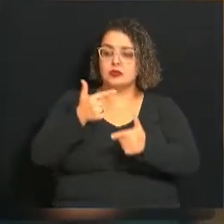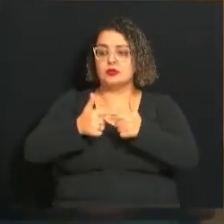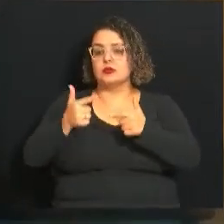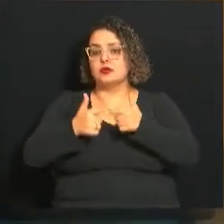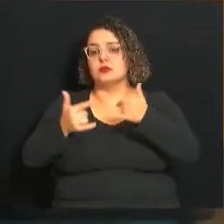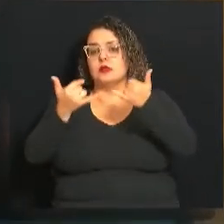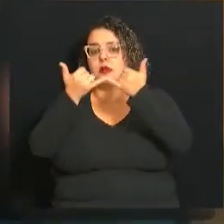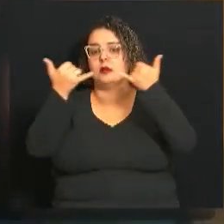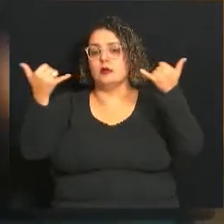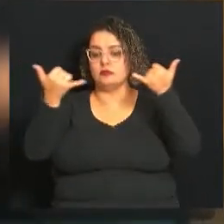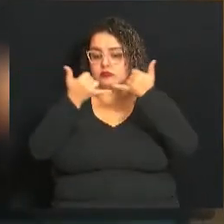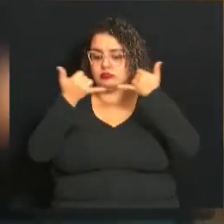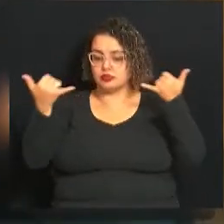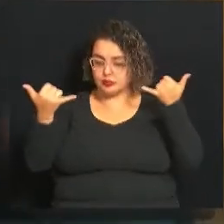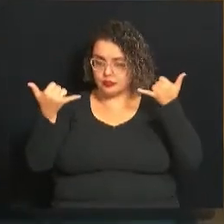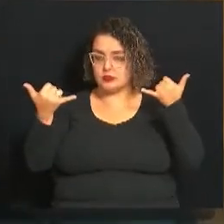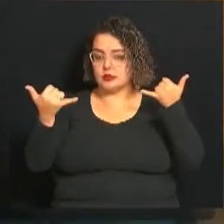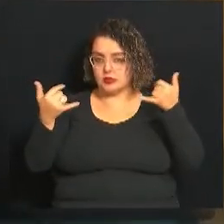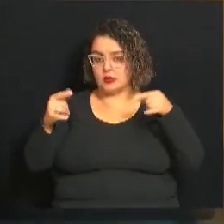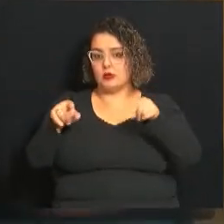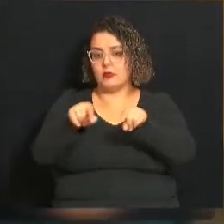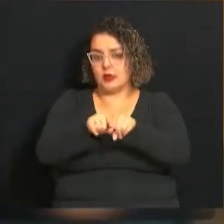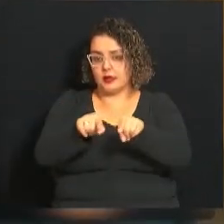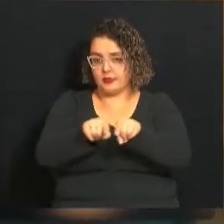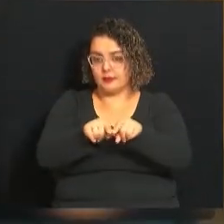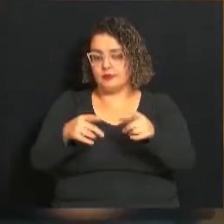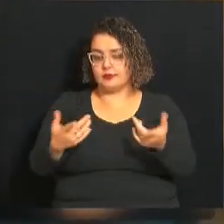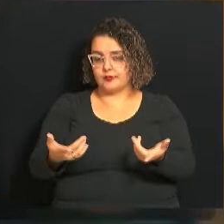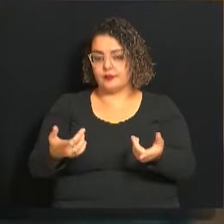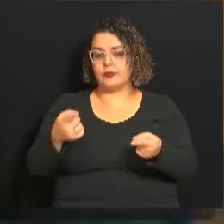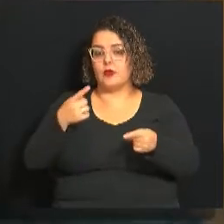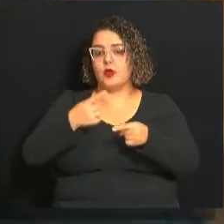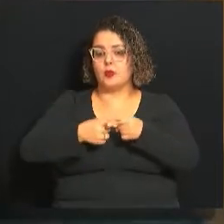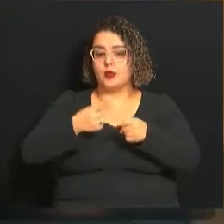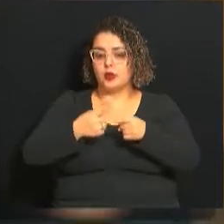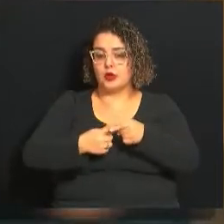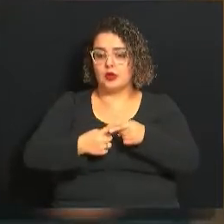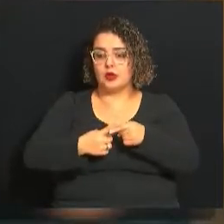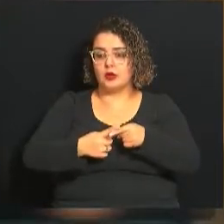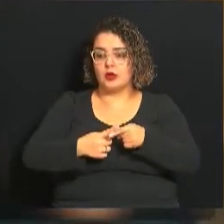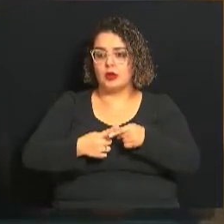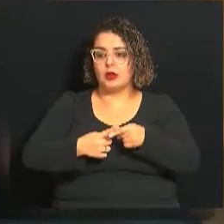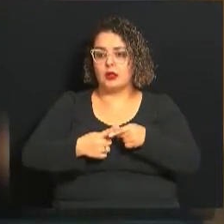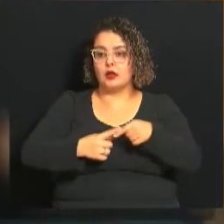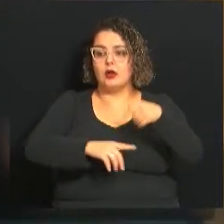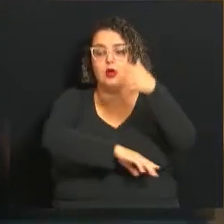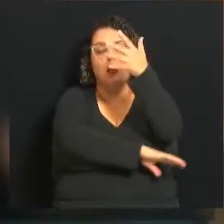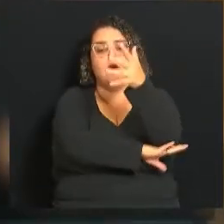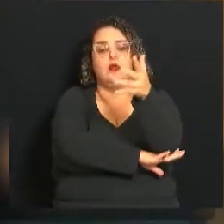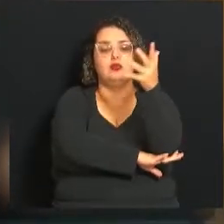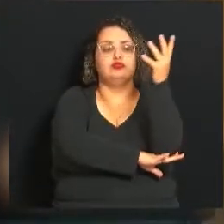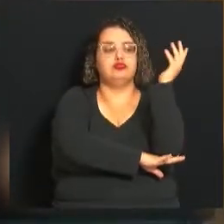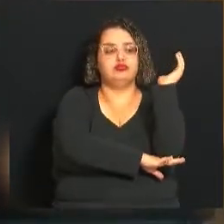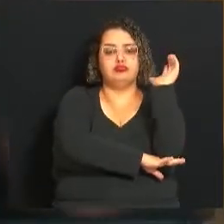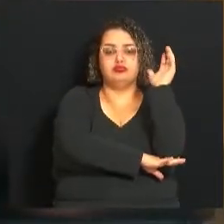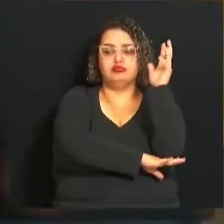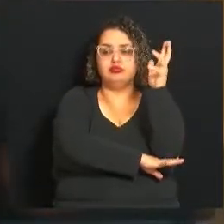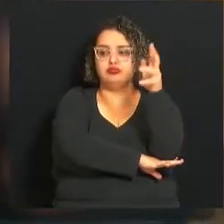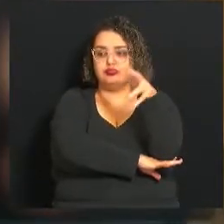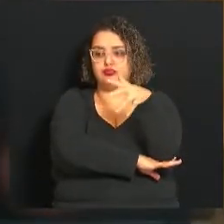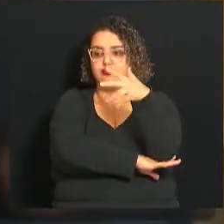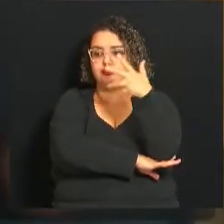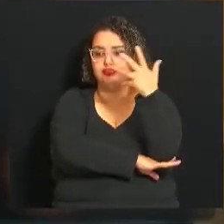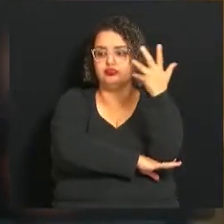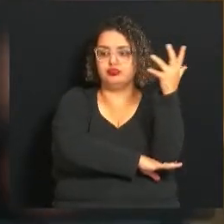fiação aérea, né? Por conta da movimentação dos galhos em momentos de vento,